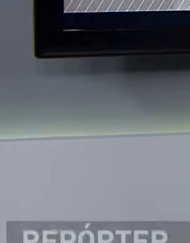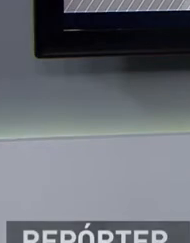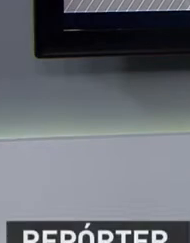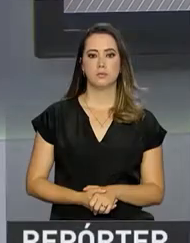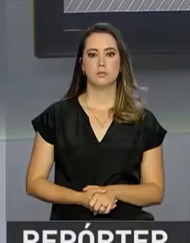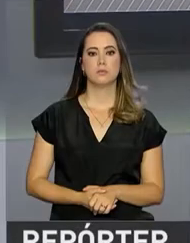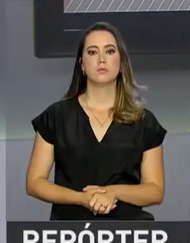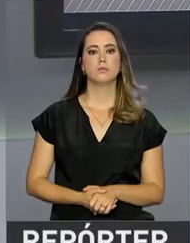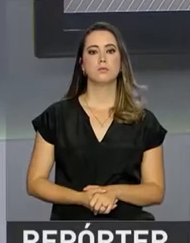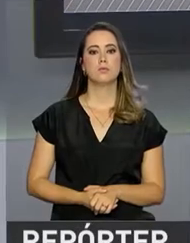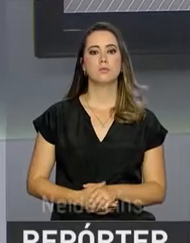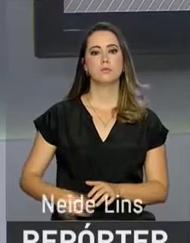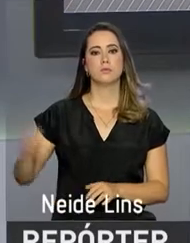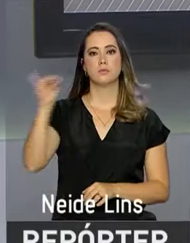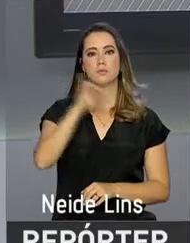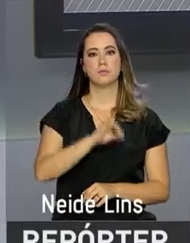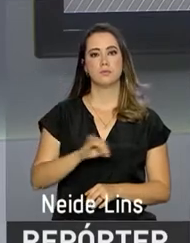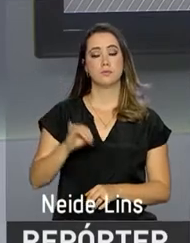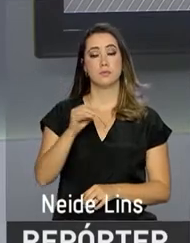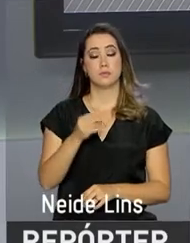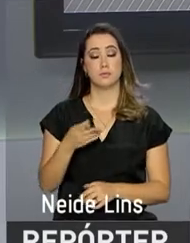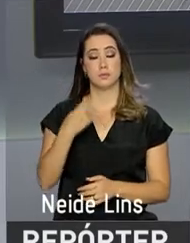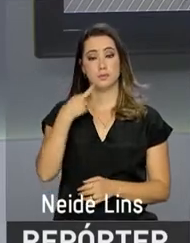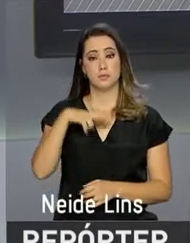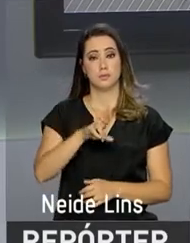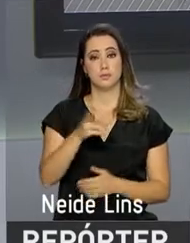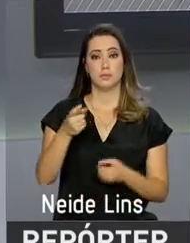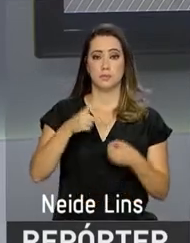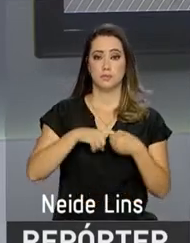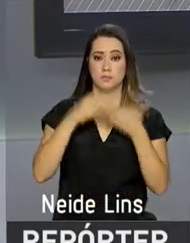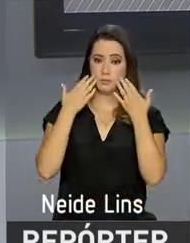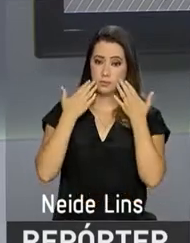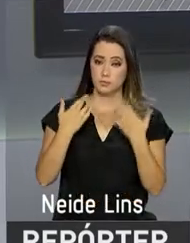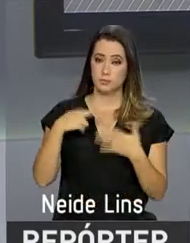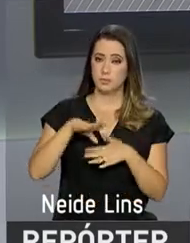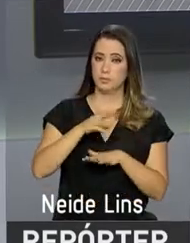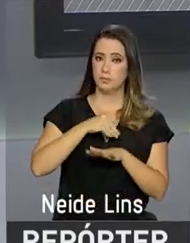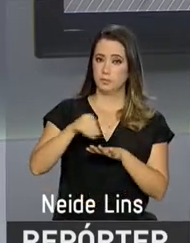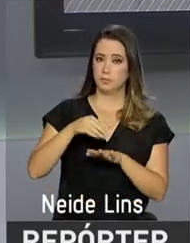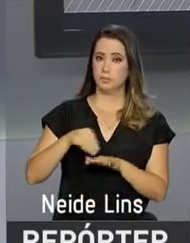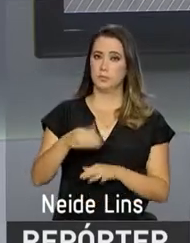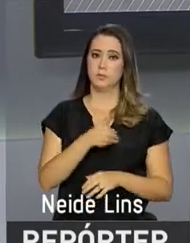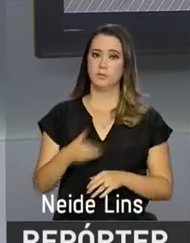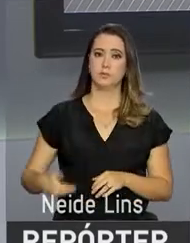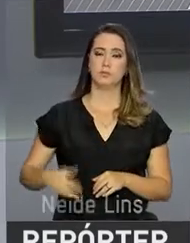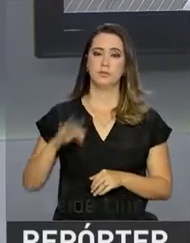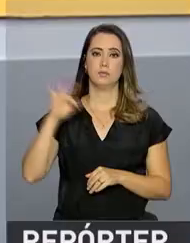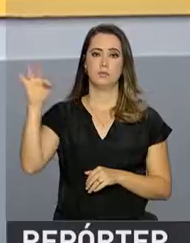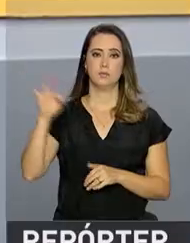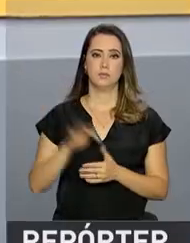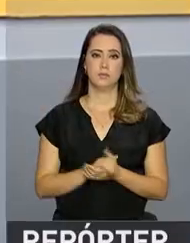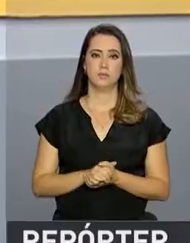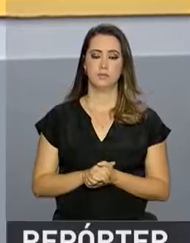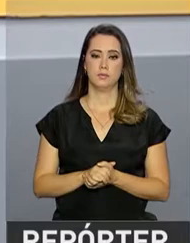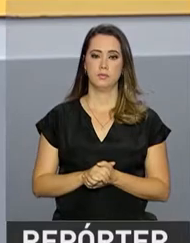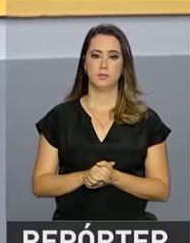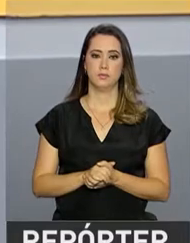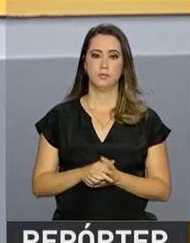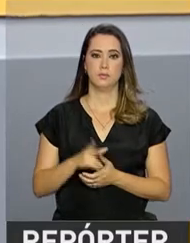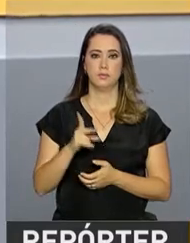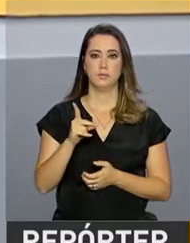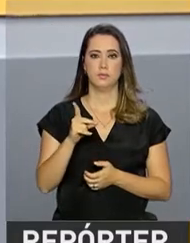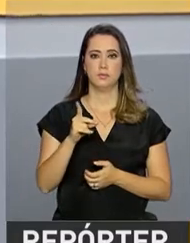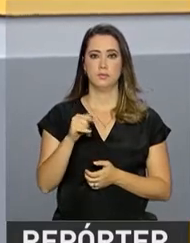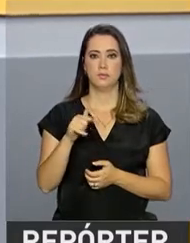oi tudo bem o repórter nbr está de volta e você acompanha agora as notícias do governo federal diogo oliveira